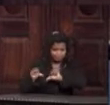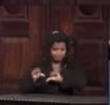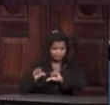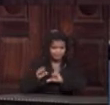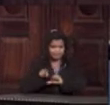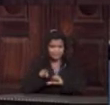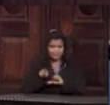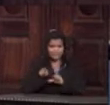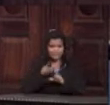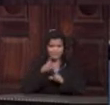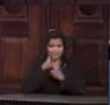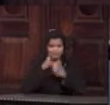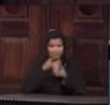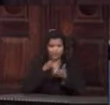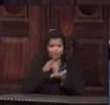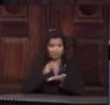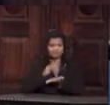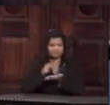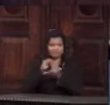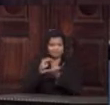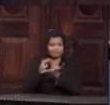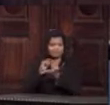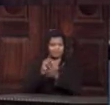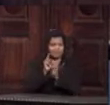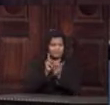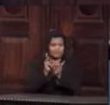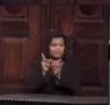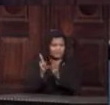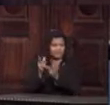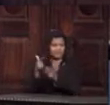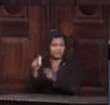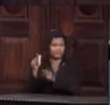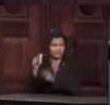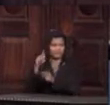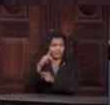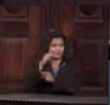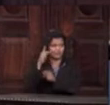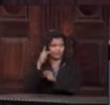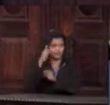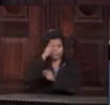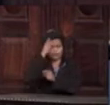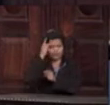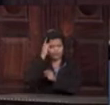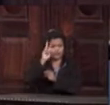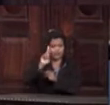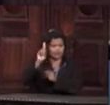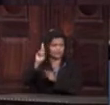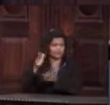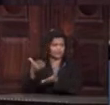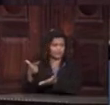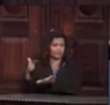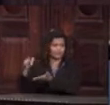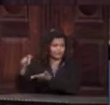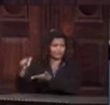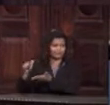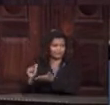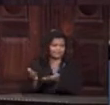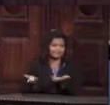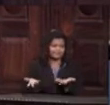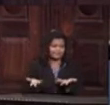entrega à venda pulverizada da maior empresa brasileira a venda de seus ativos